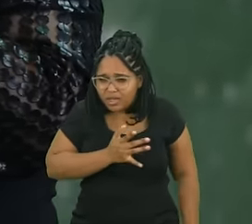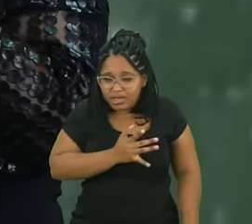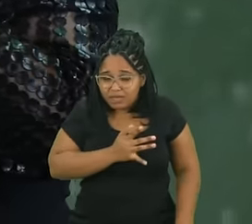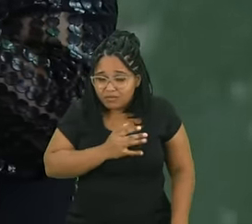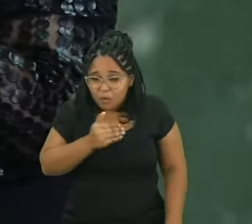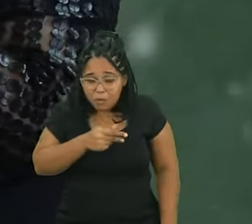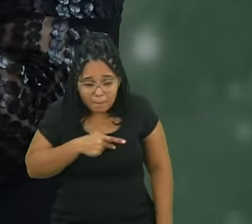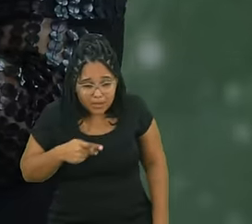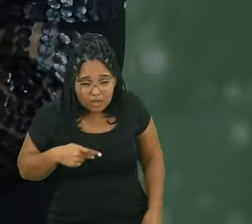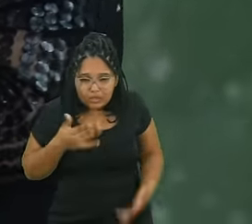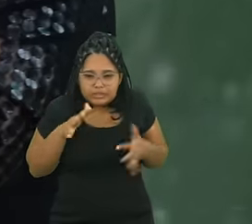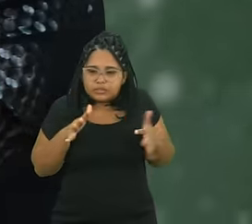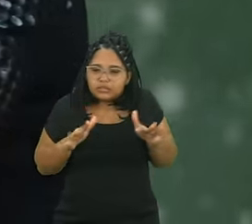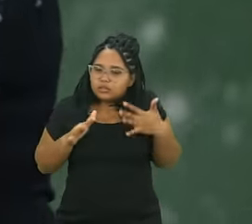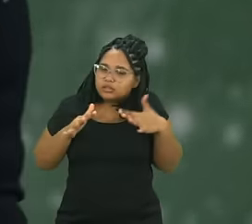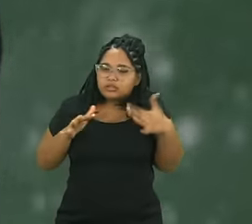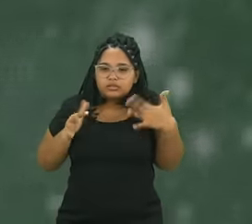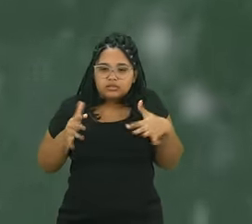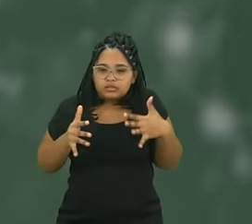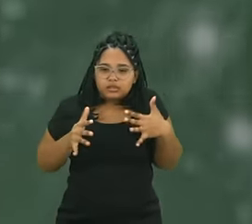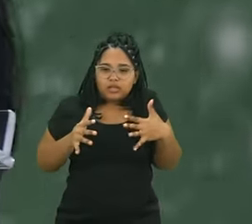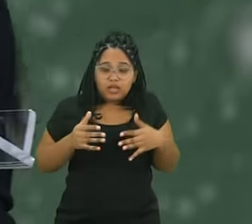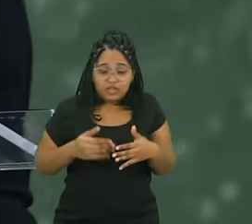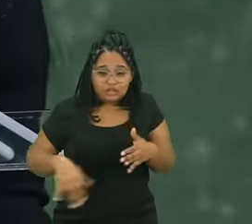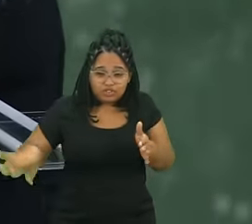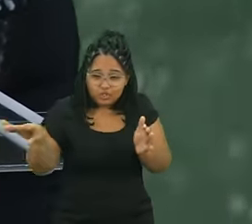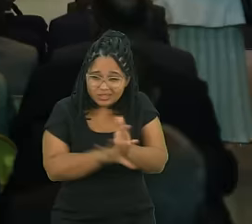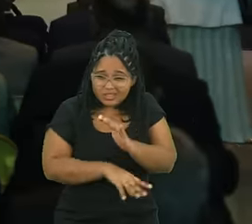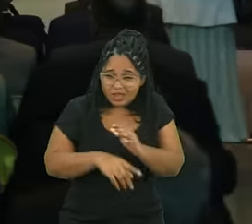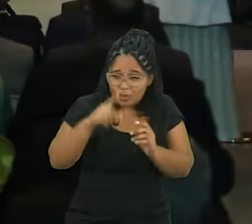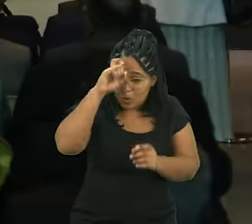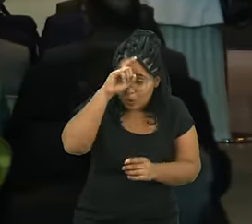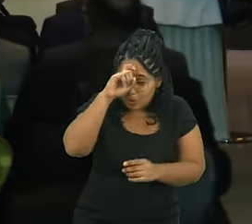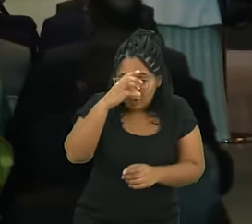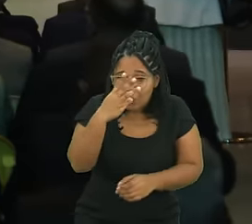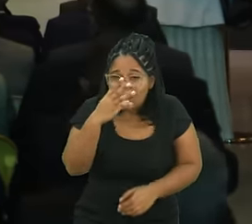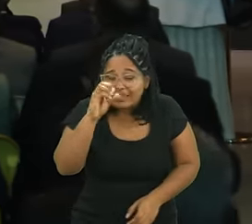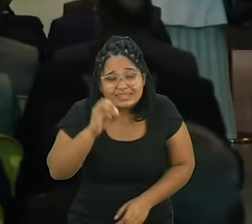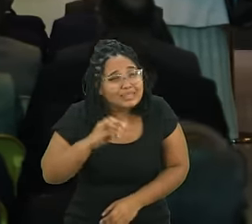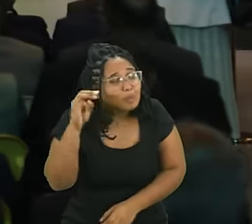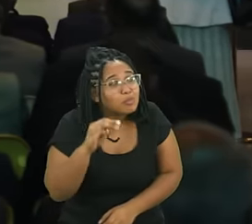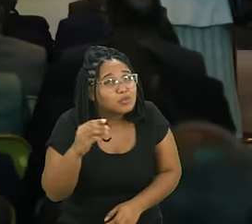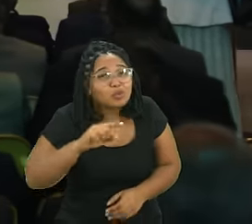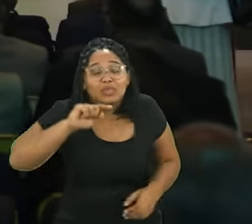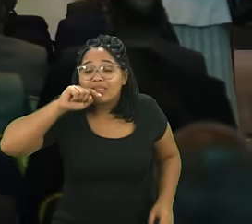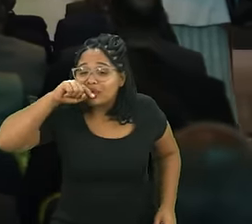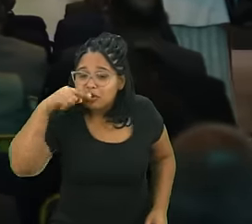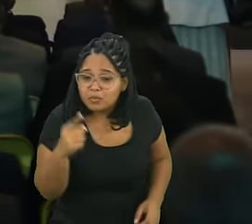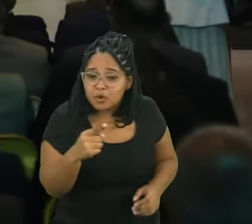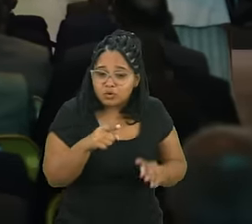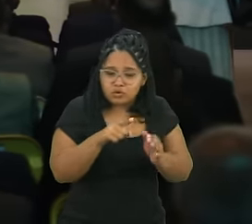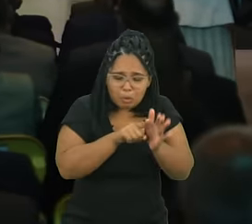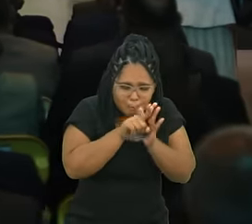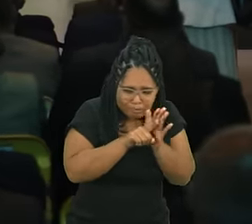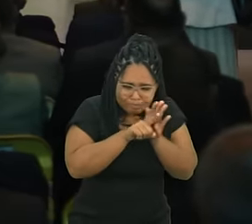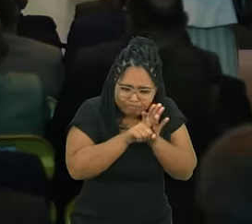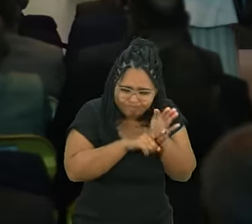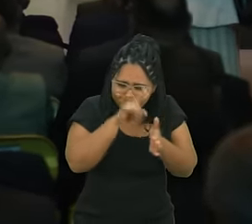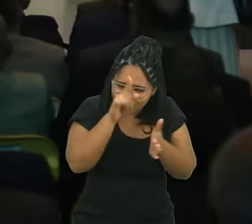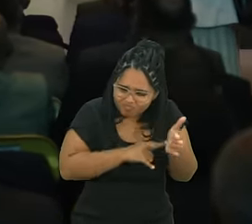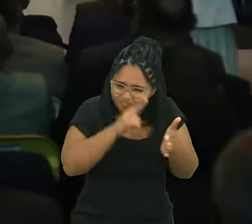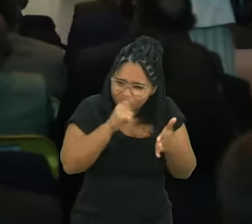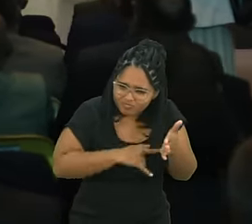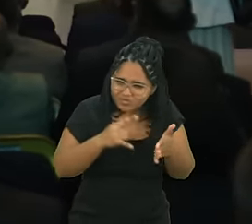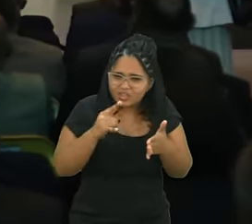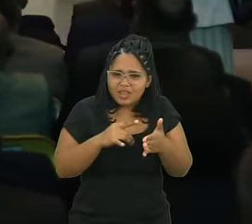chegamos no hospital meia hora depois. Chegamos ali, começaram os exames. E o médico falou assim: olha, o lactato dele está muito